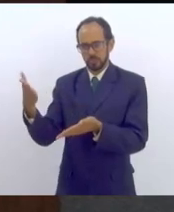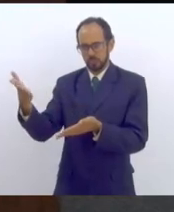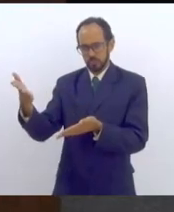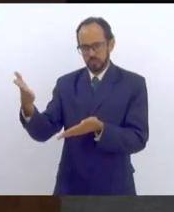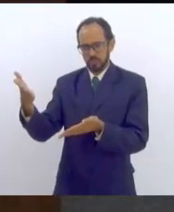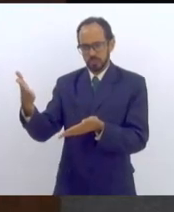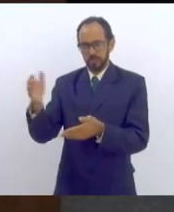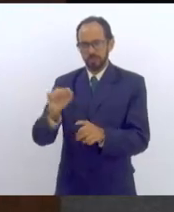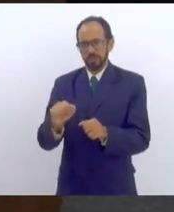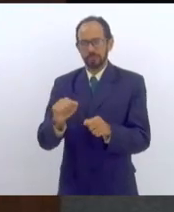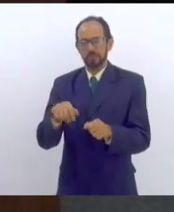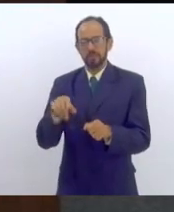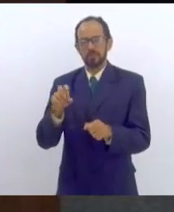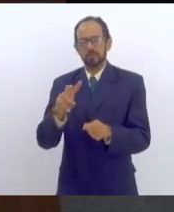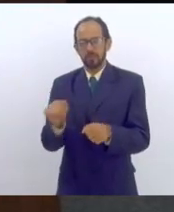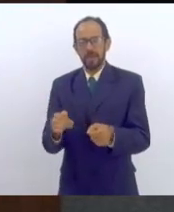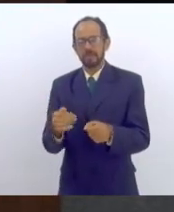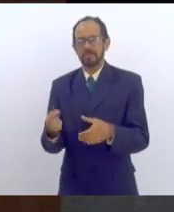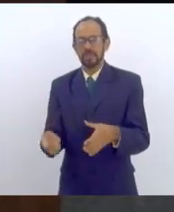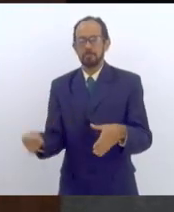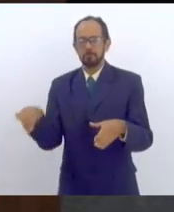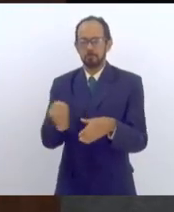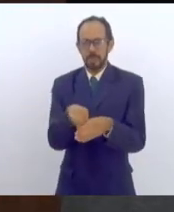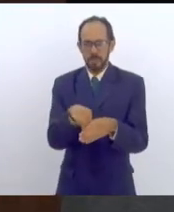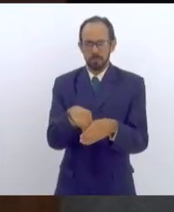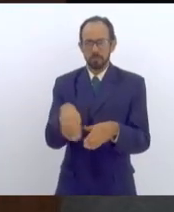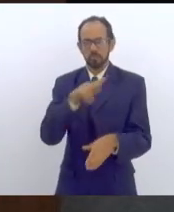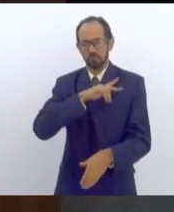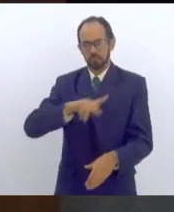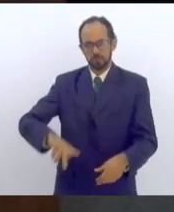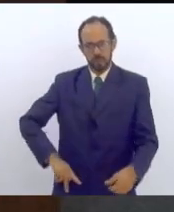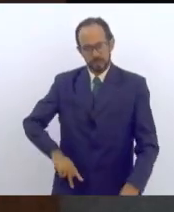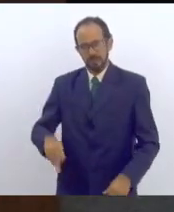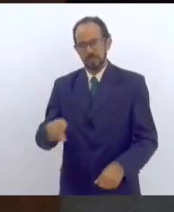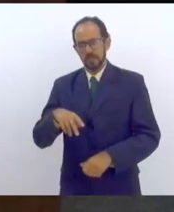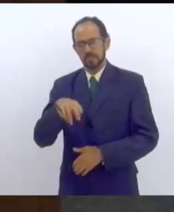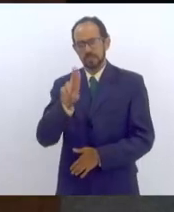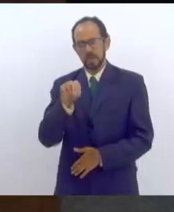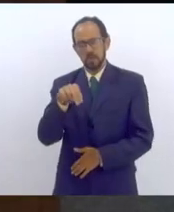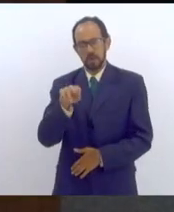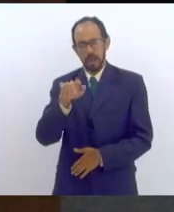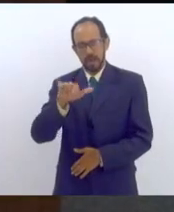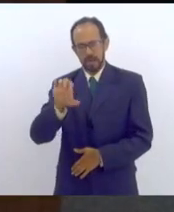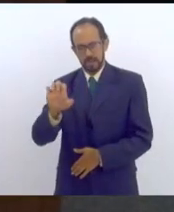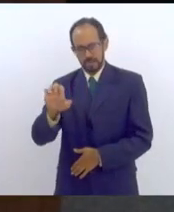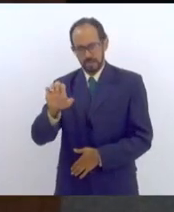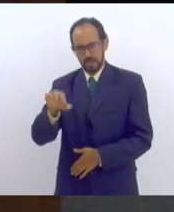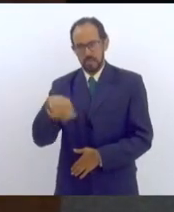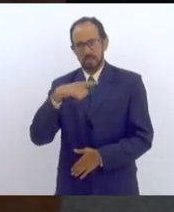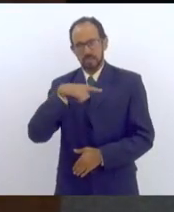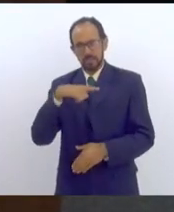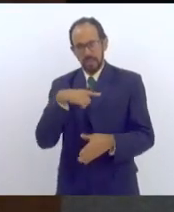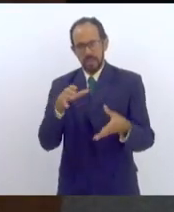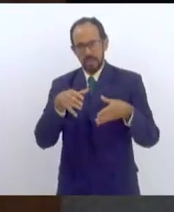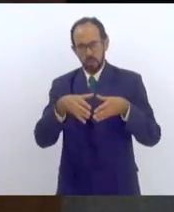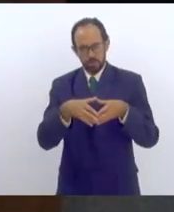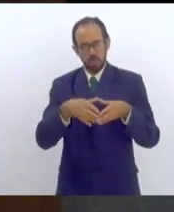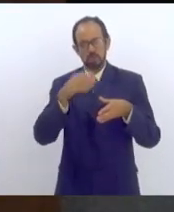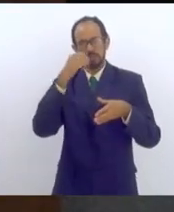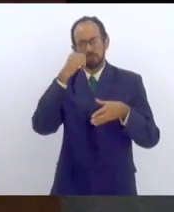Excelência, que fará parte do colegiado de presidentes da UNALE. Porque na UNALE tem as comissões da